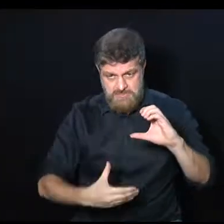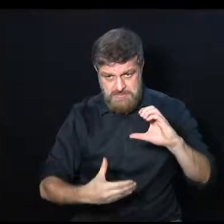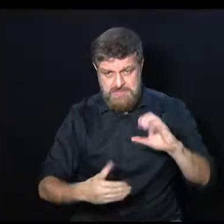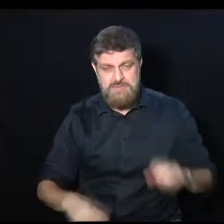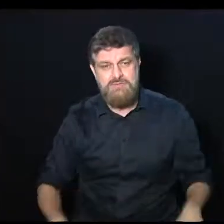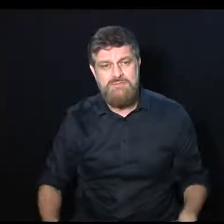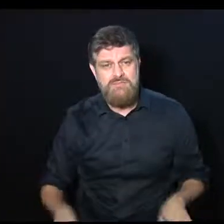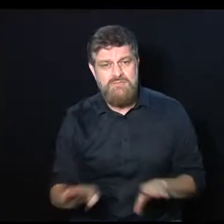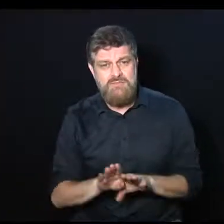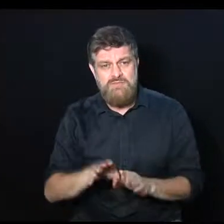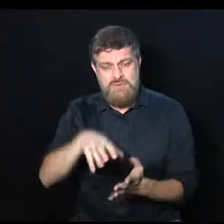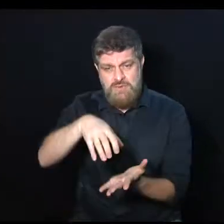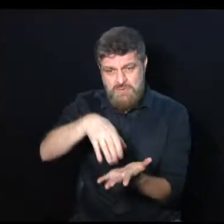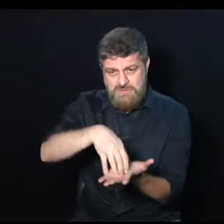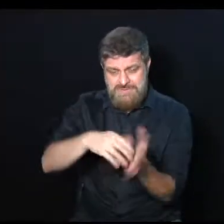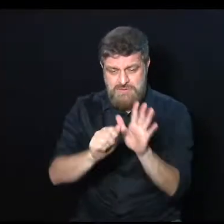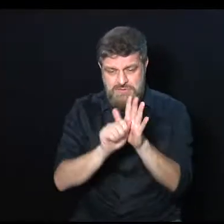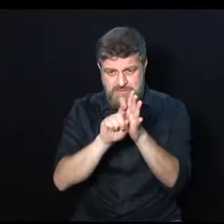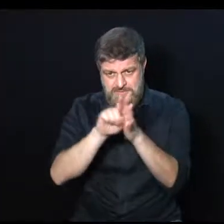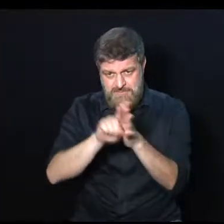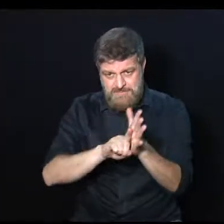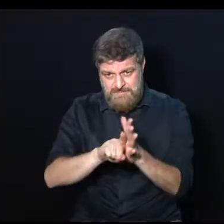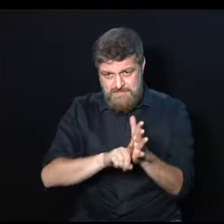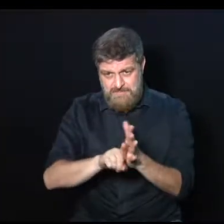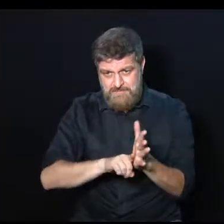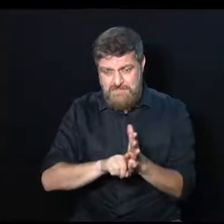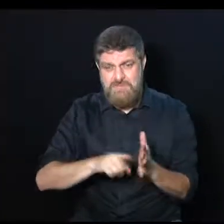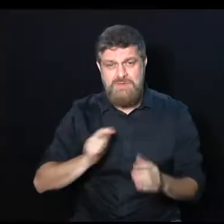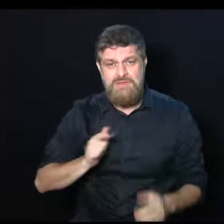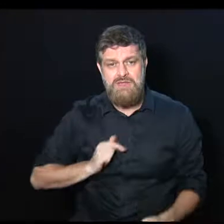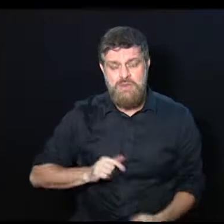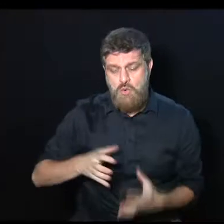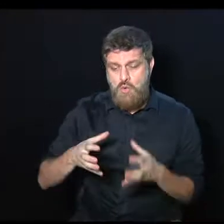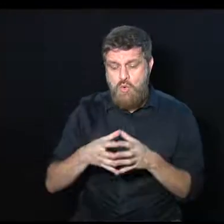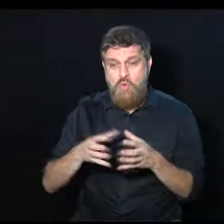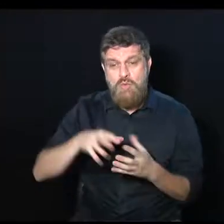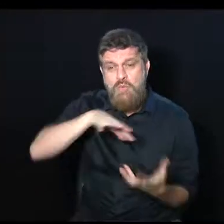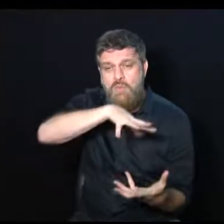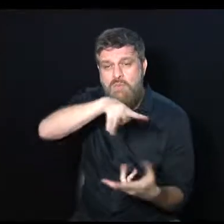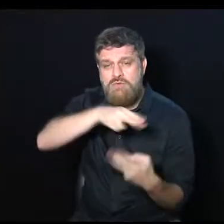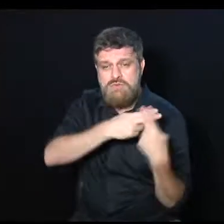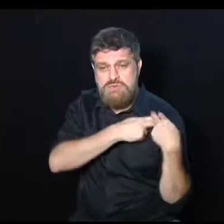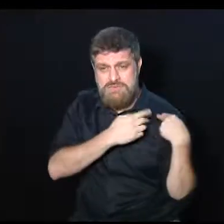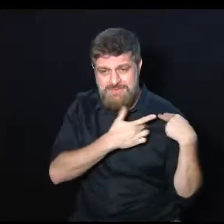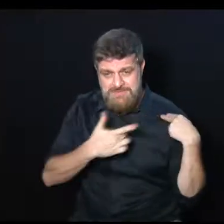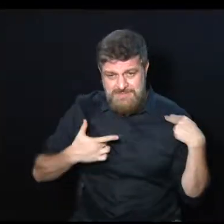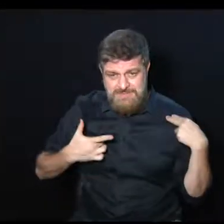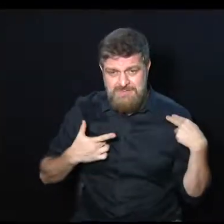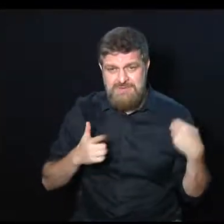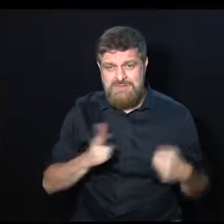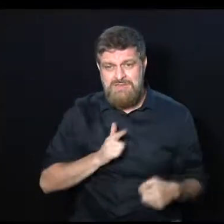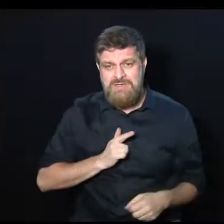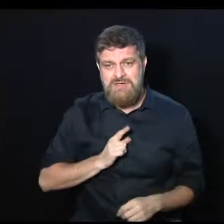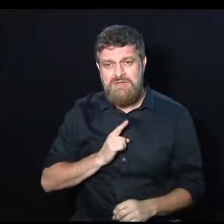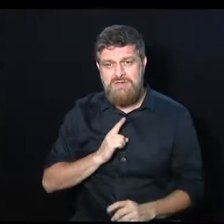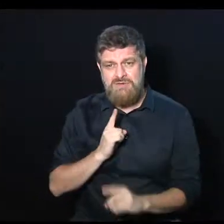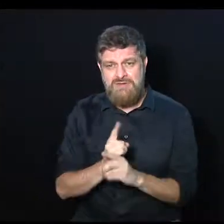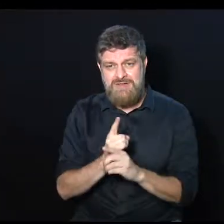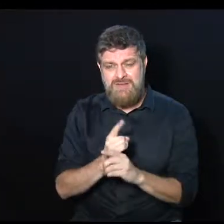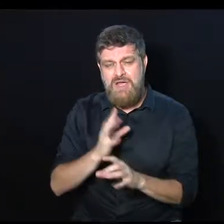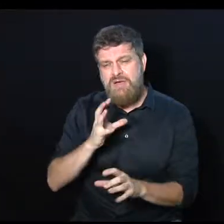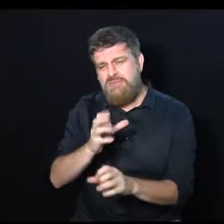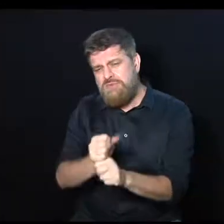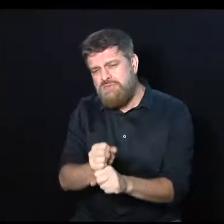Um CIATOX, de maneira geral, isso é preconizado pela Organização Mundial de Saúde, deve abranger uma população em torno de 5 a 10 milhões